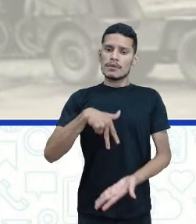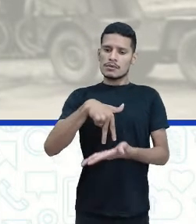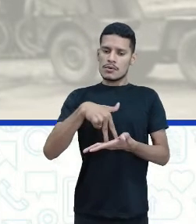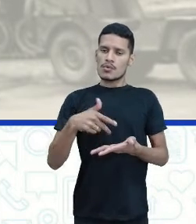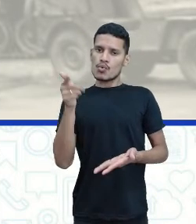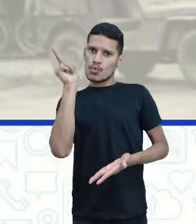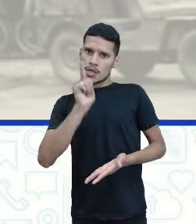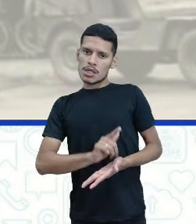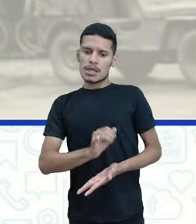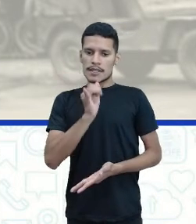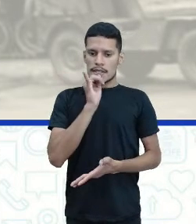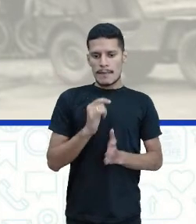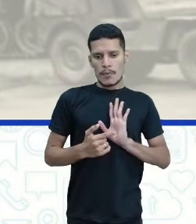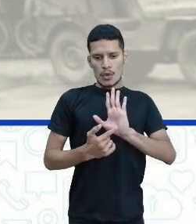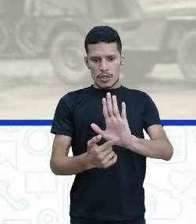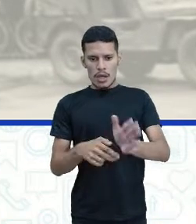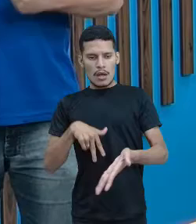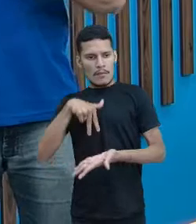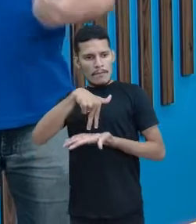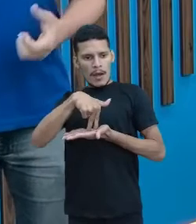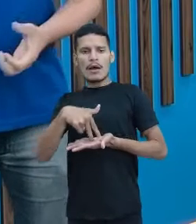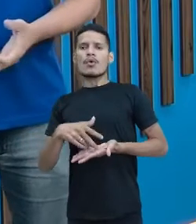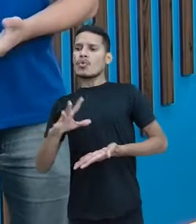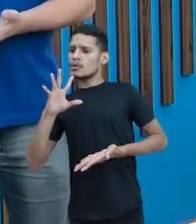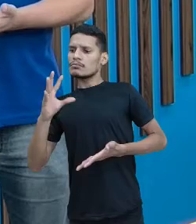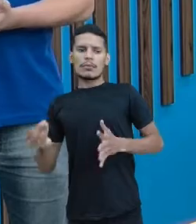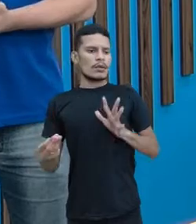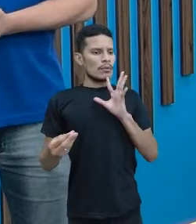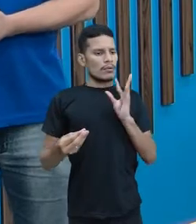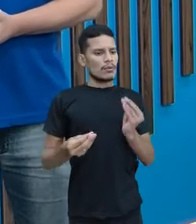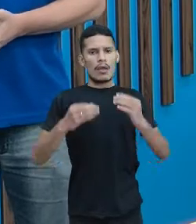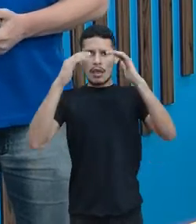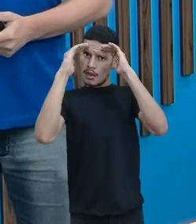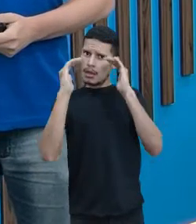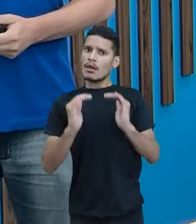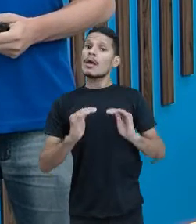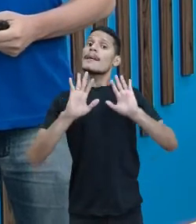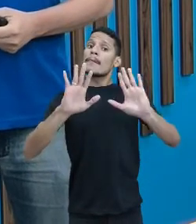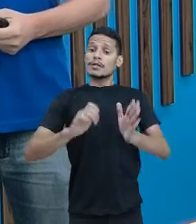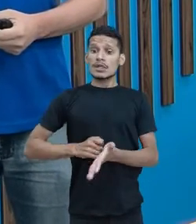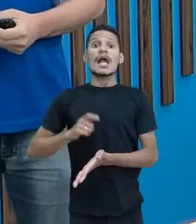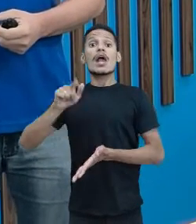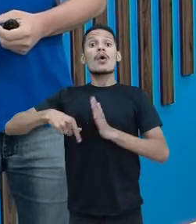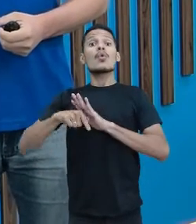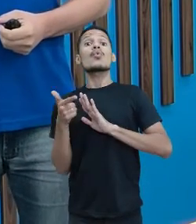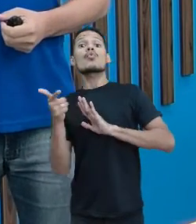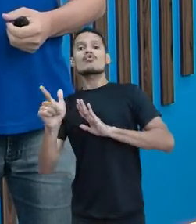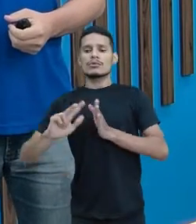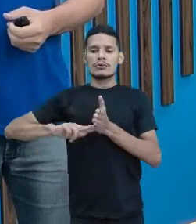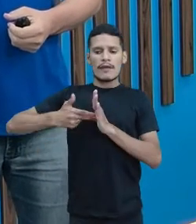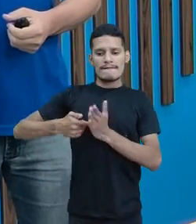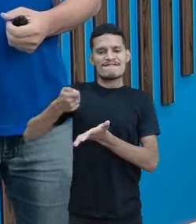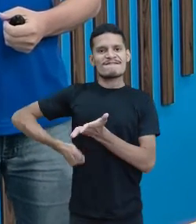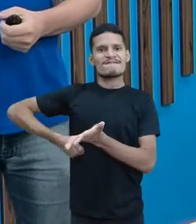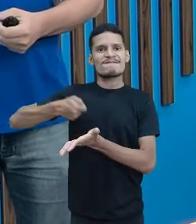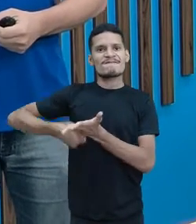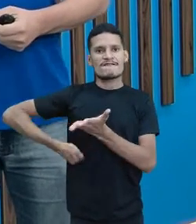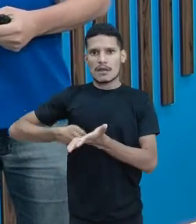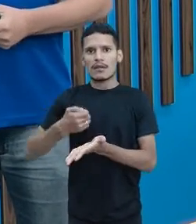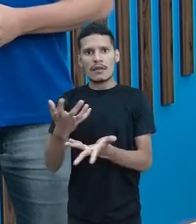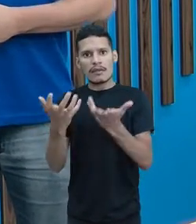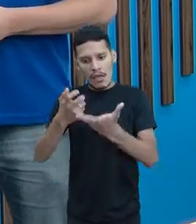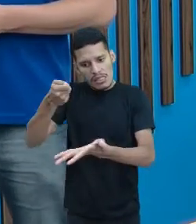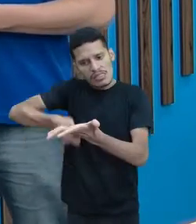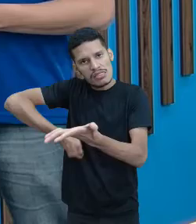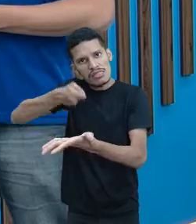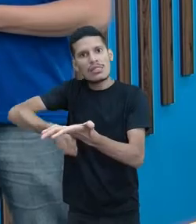pelo exemplo, pelo conhecimento, pelo respeito, mas o autoritarismo é aquele que se faz através da força, da imposição, tá